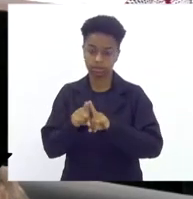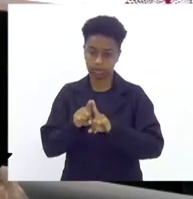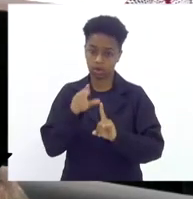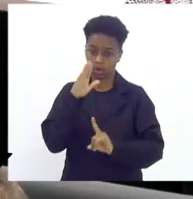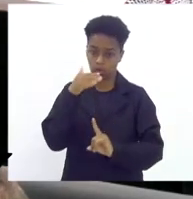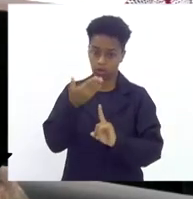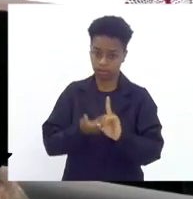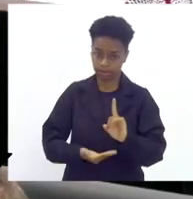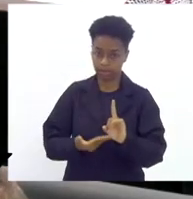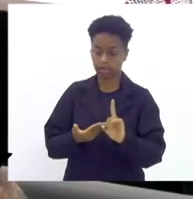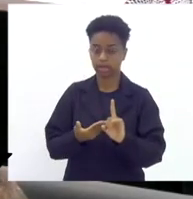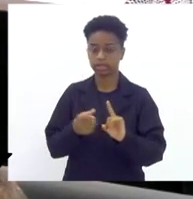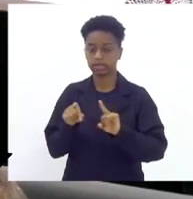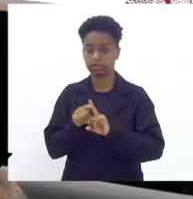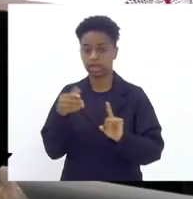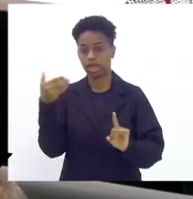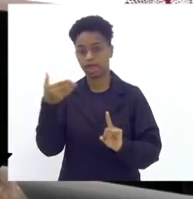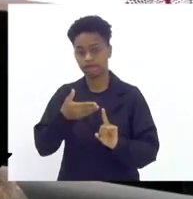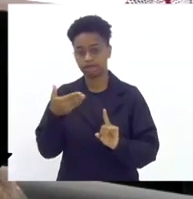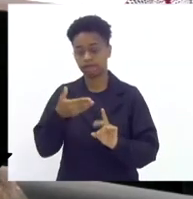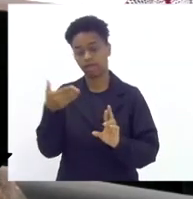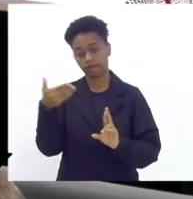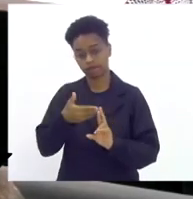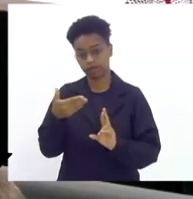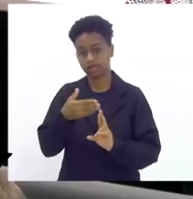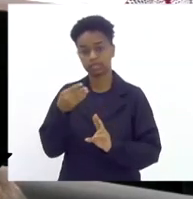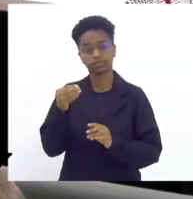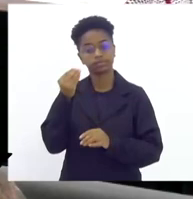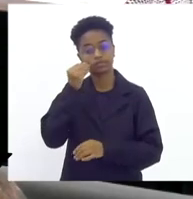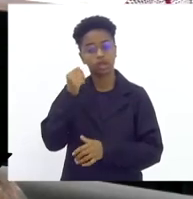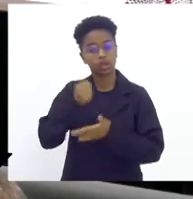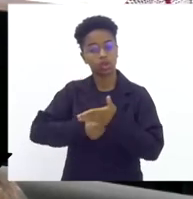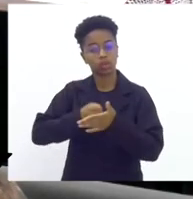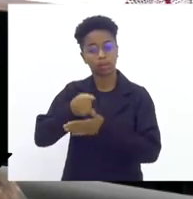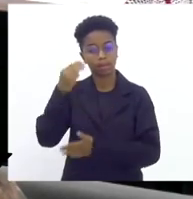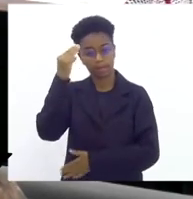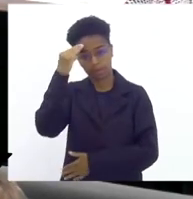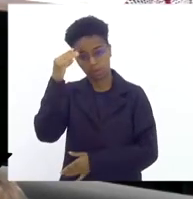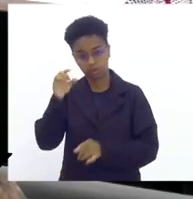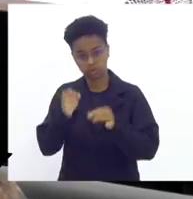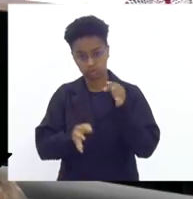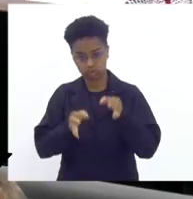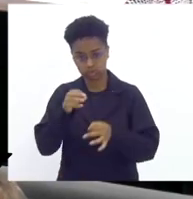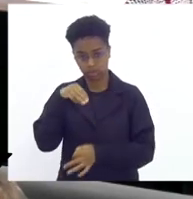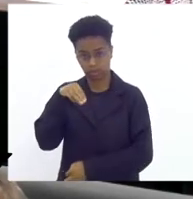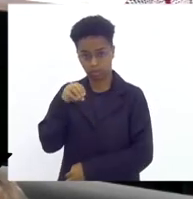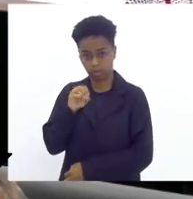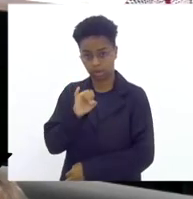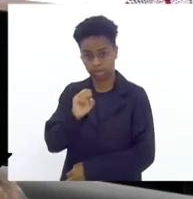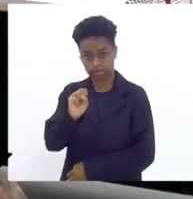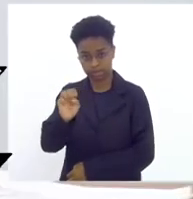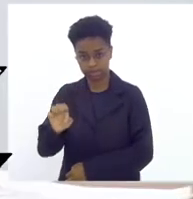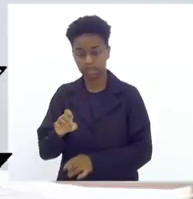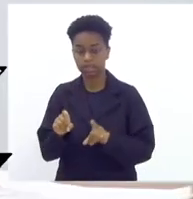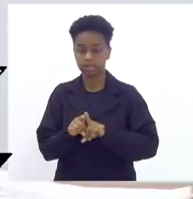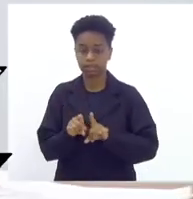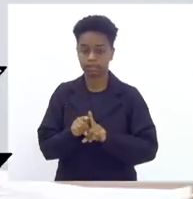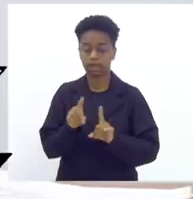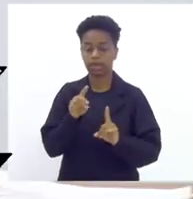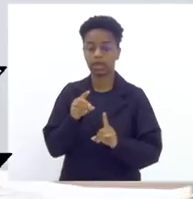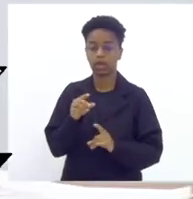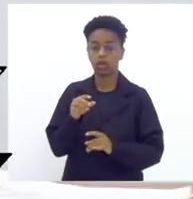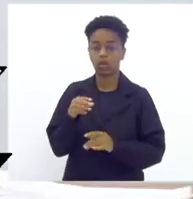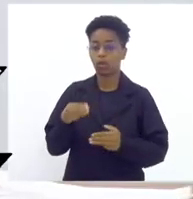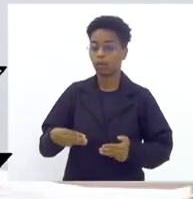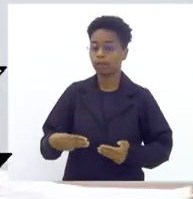também e uma referência luta por memória e Justiça de moisse e a perspectiva também do Ministério